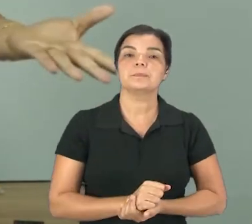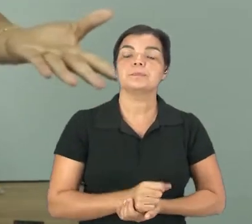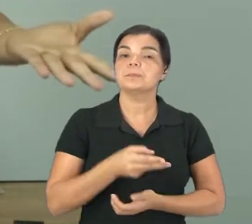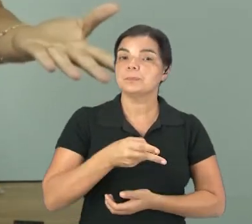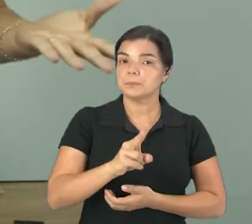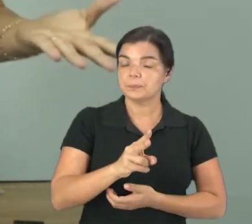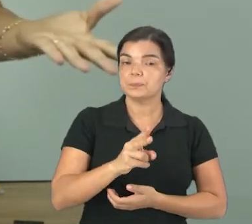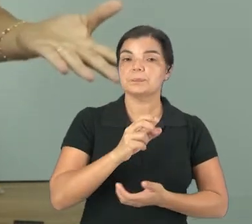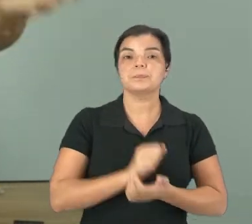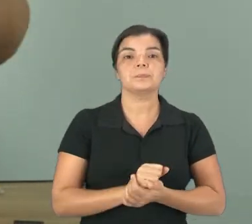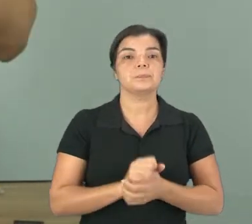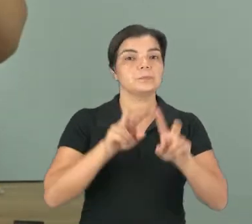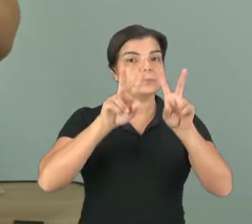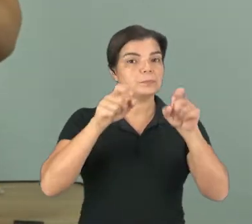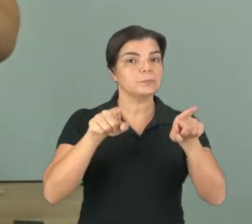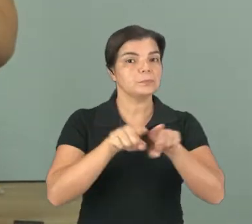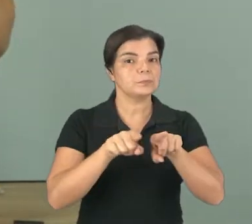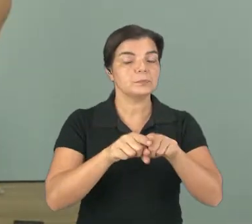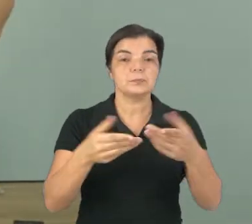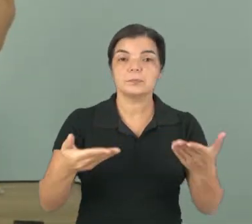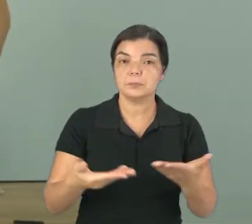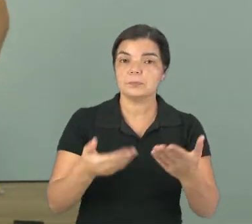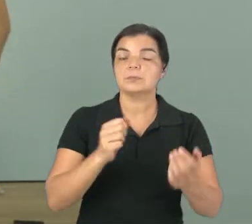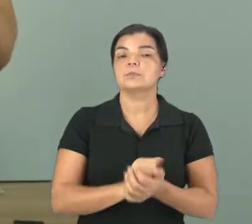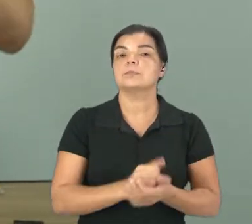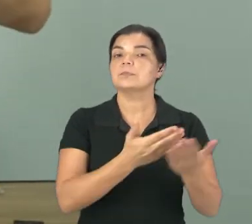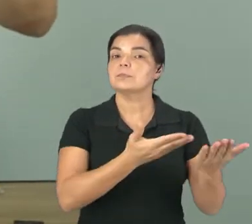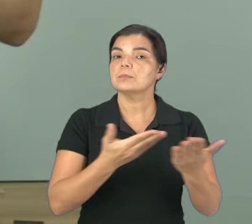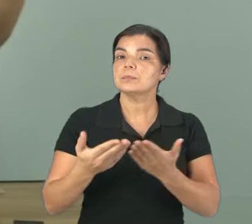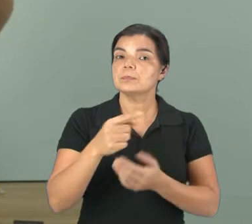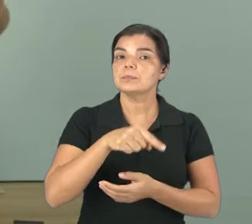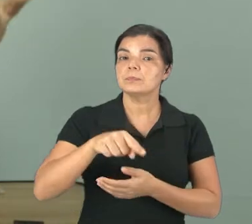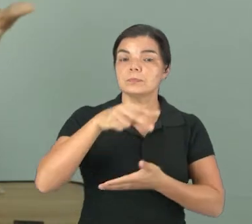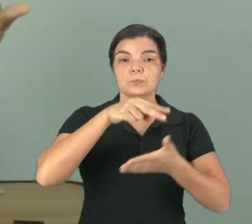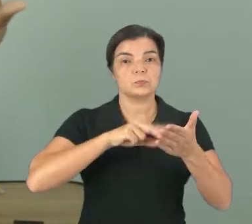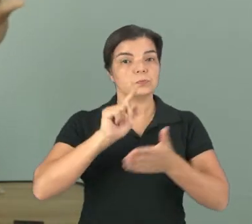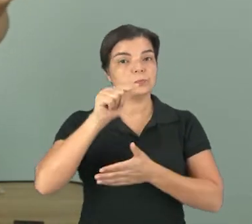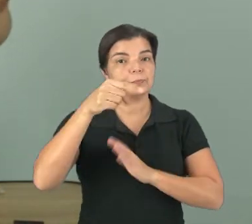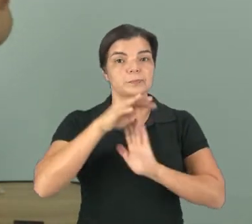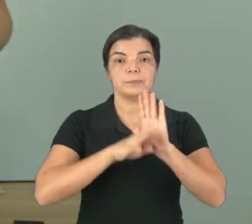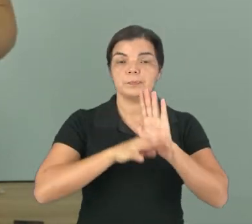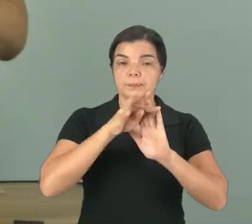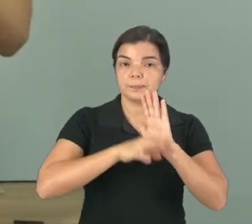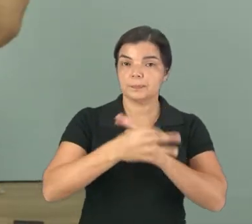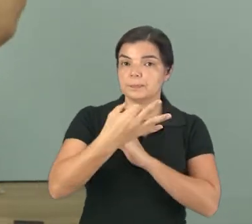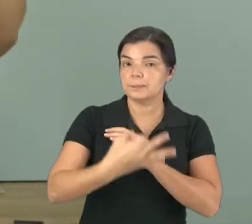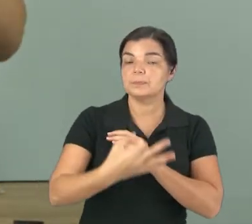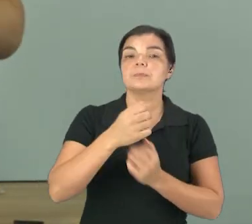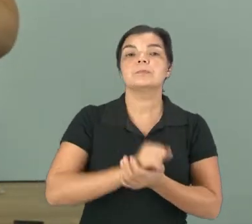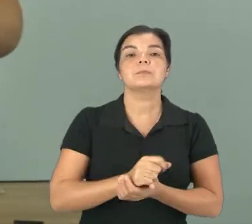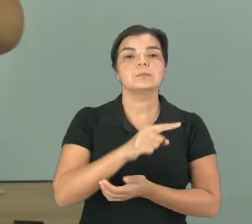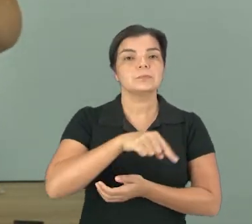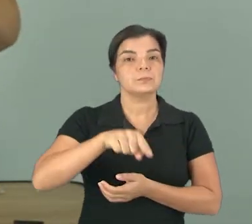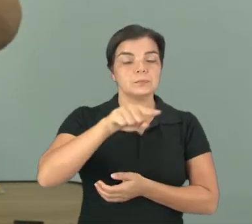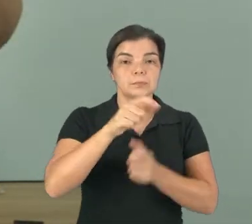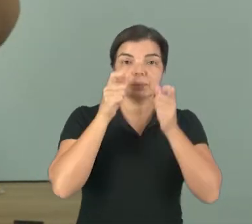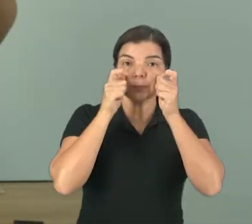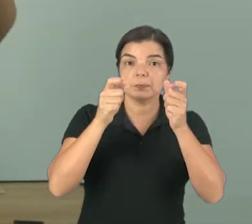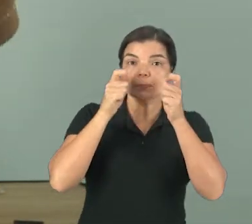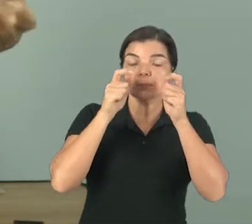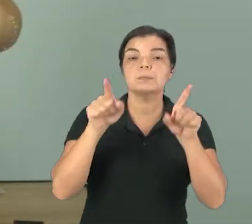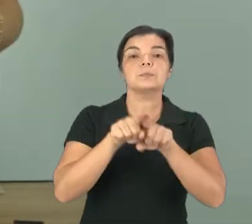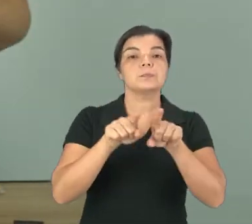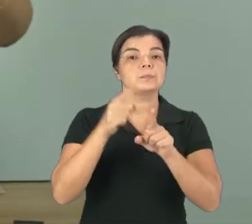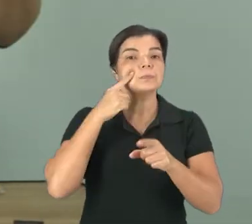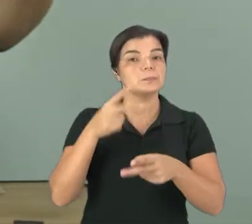dar continuidade a esse assunto, mas agora eu quero te convidar a ler um outro texto. Certo? Eu quero que você preste atenção,